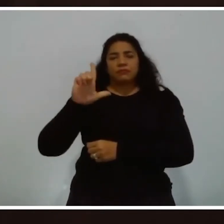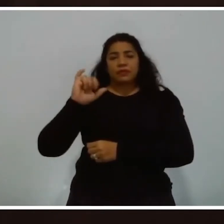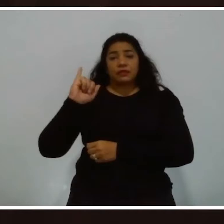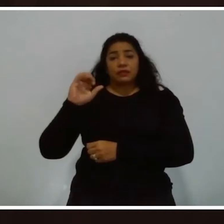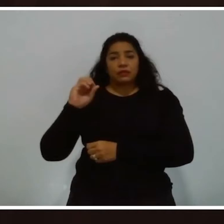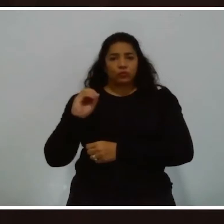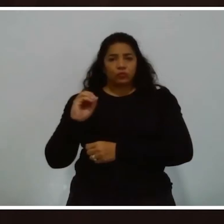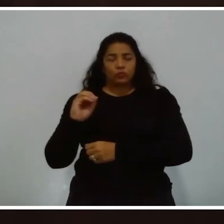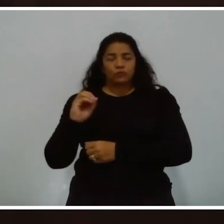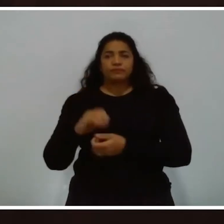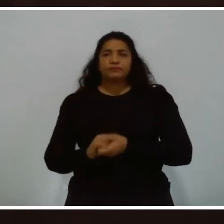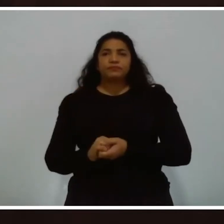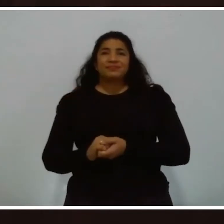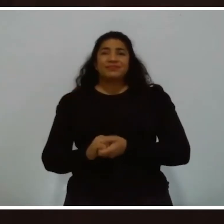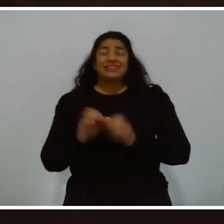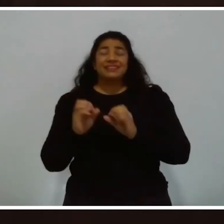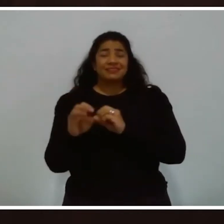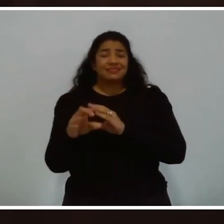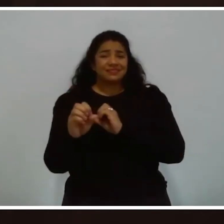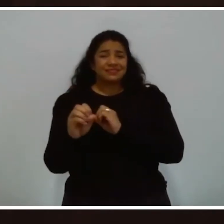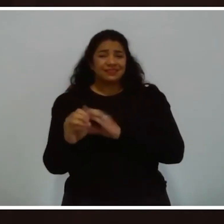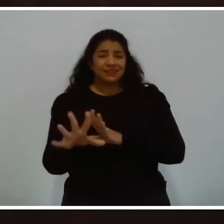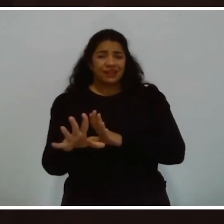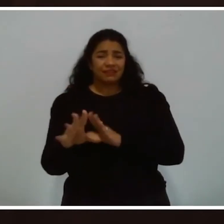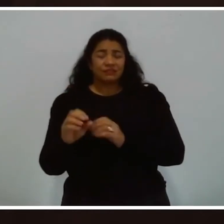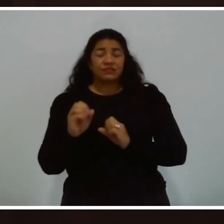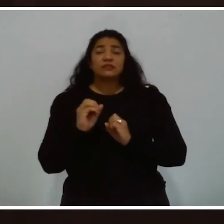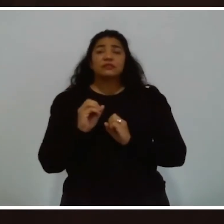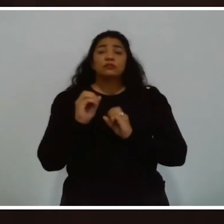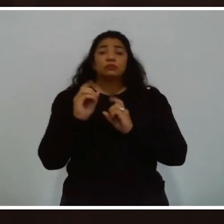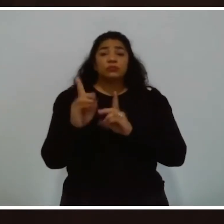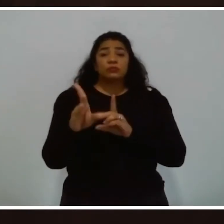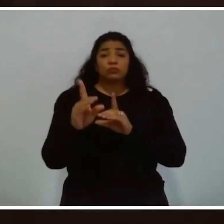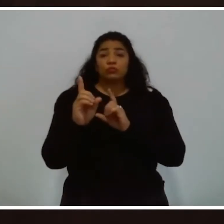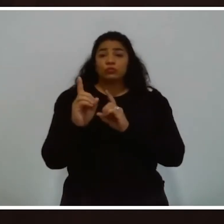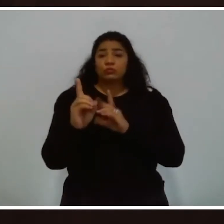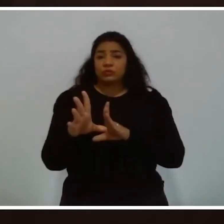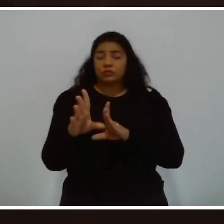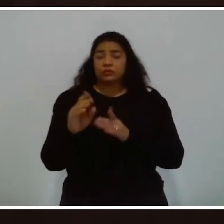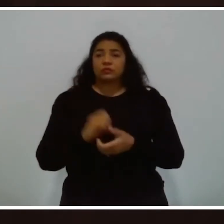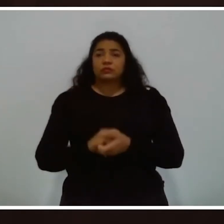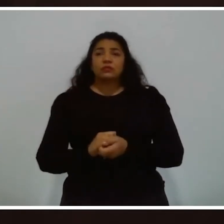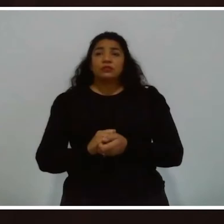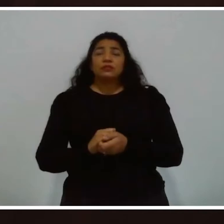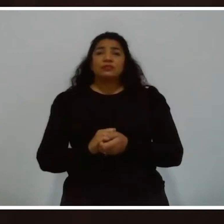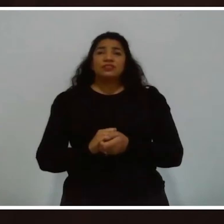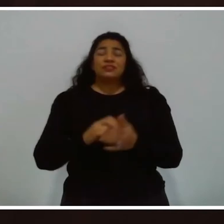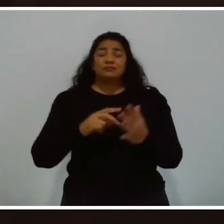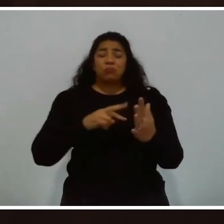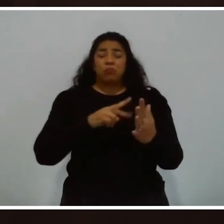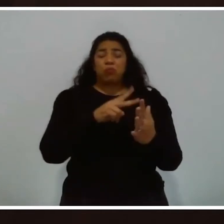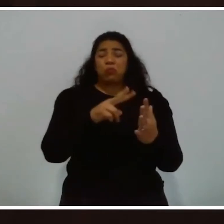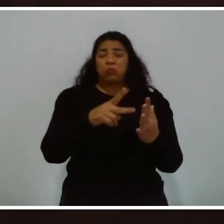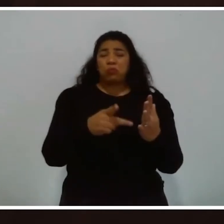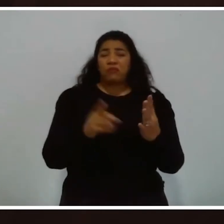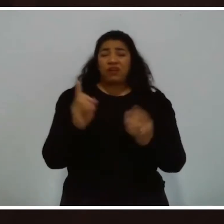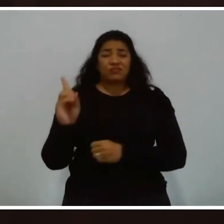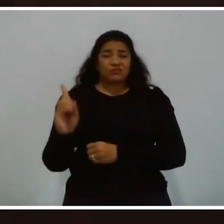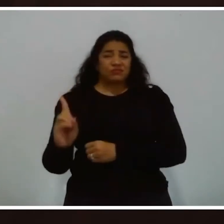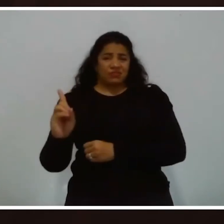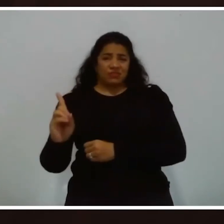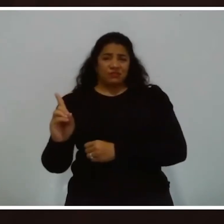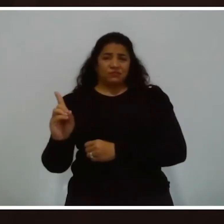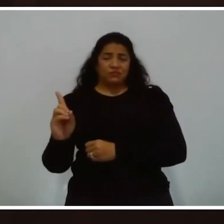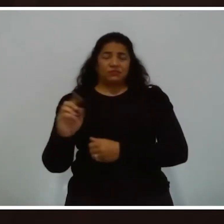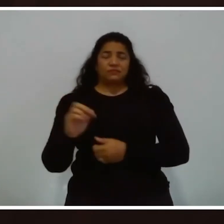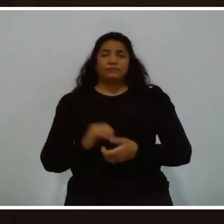monoteísmo modalista. Um só Deus em três modos de manifestação. Isto é, então